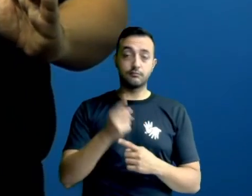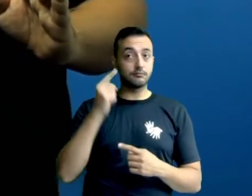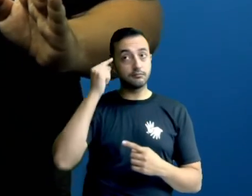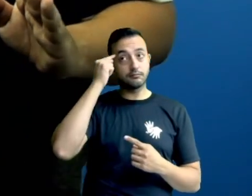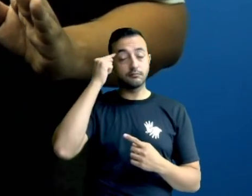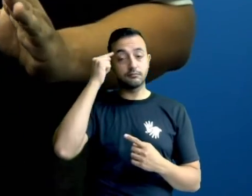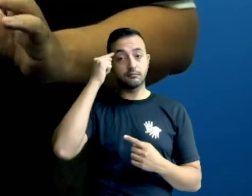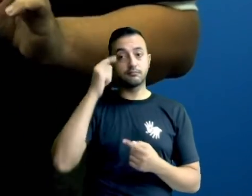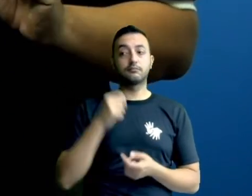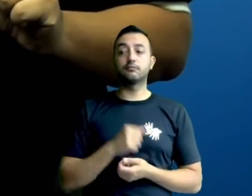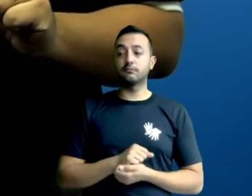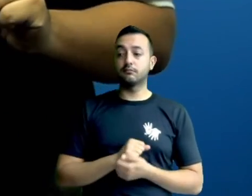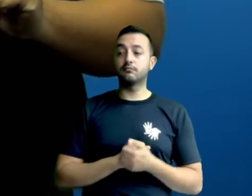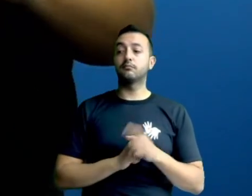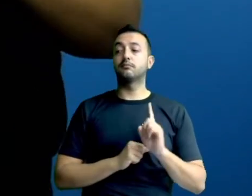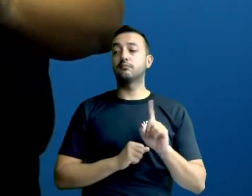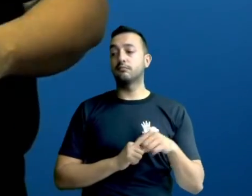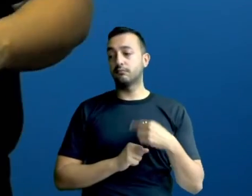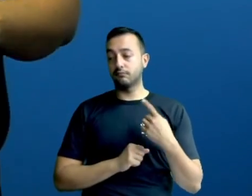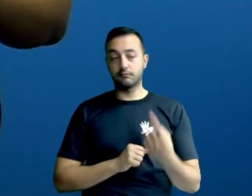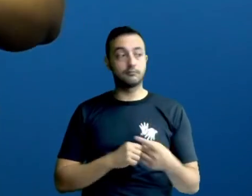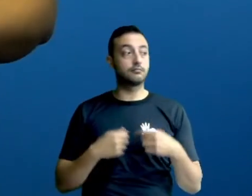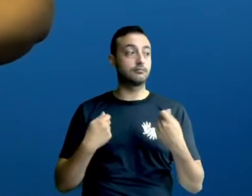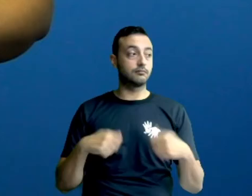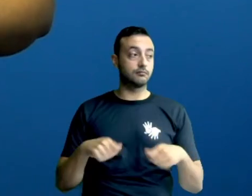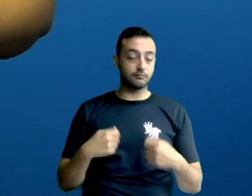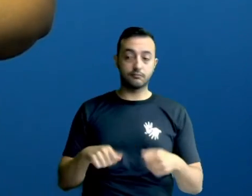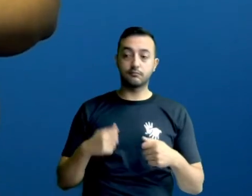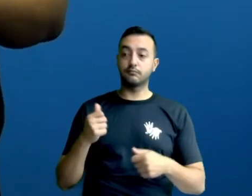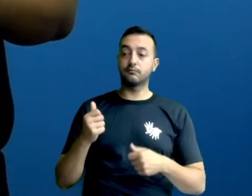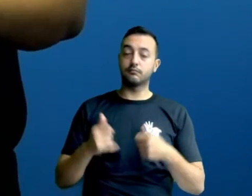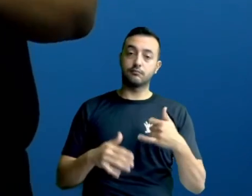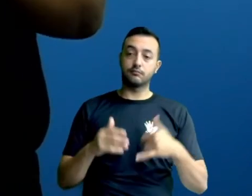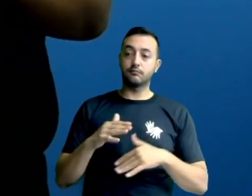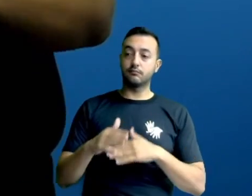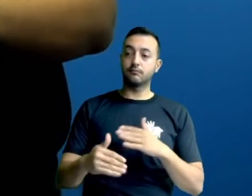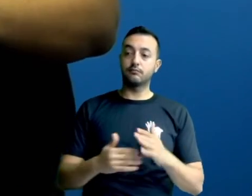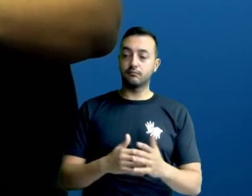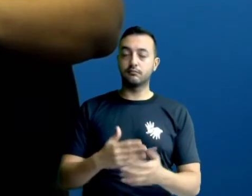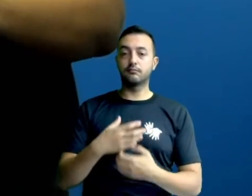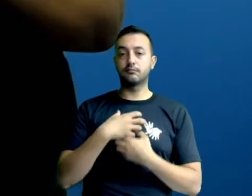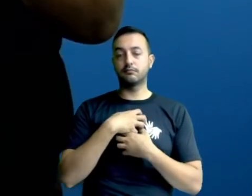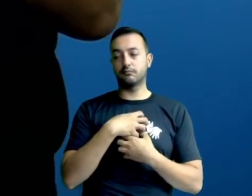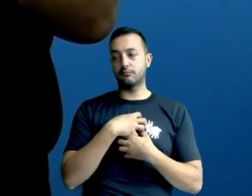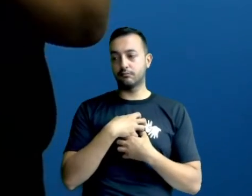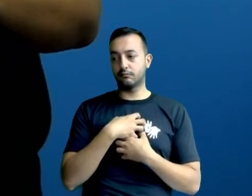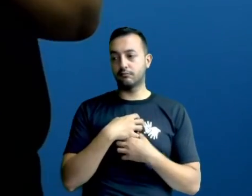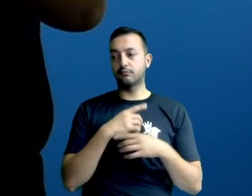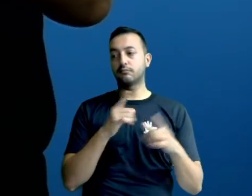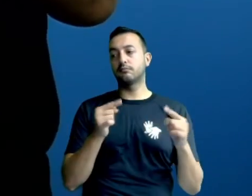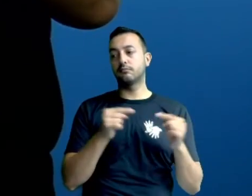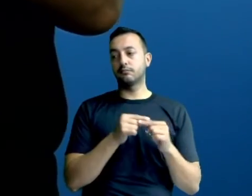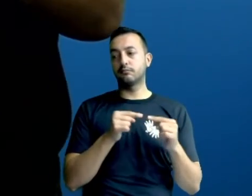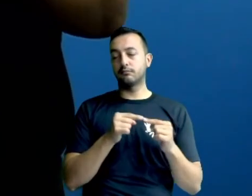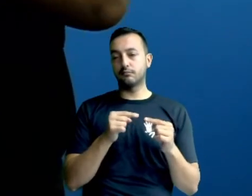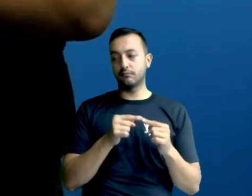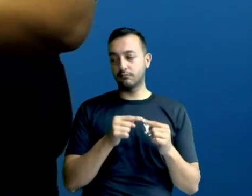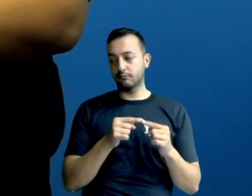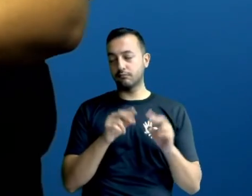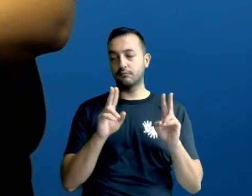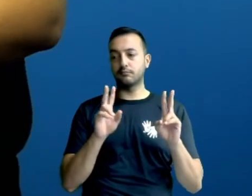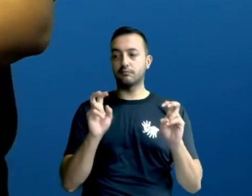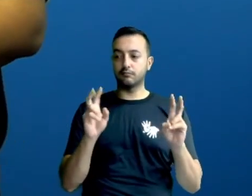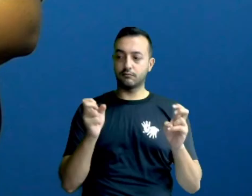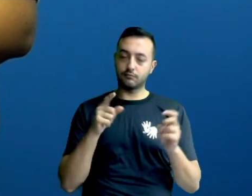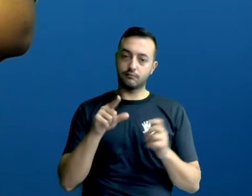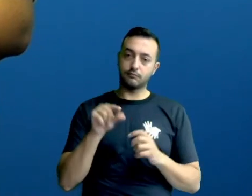inspiração. Depois, você vai ter que explorar todos os sentidos relacionados a esse